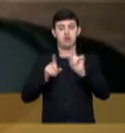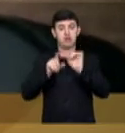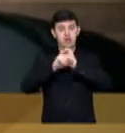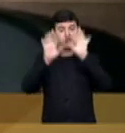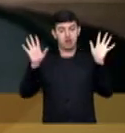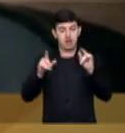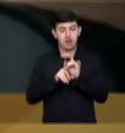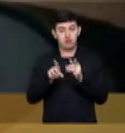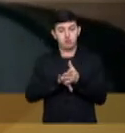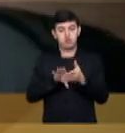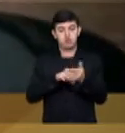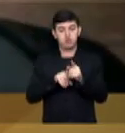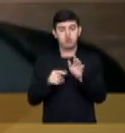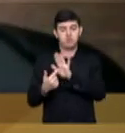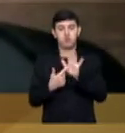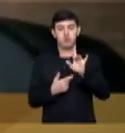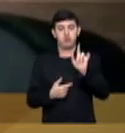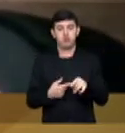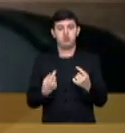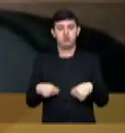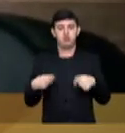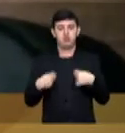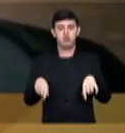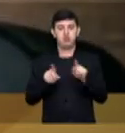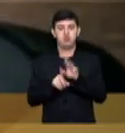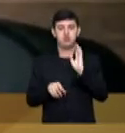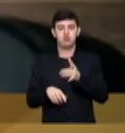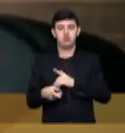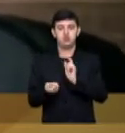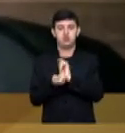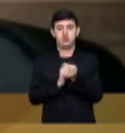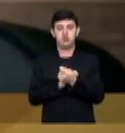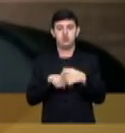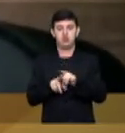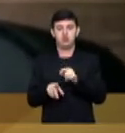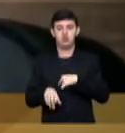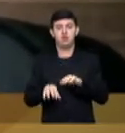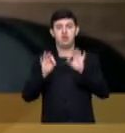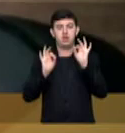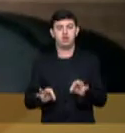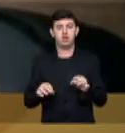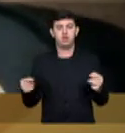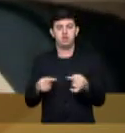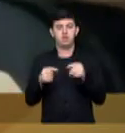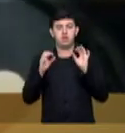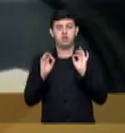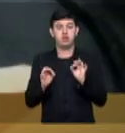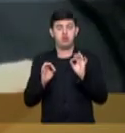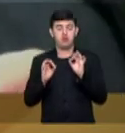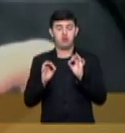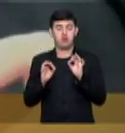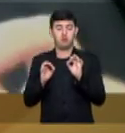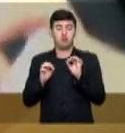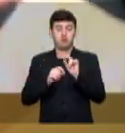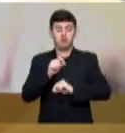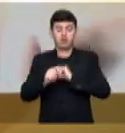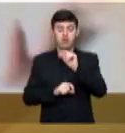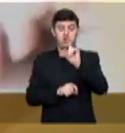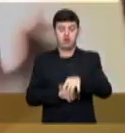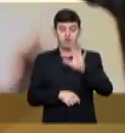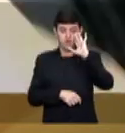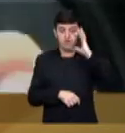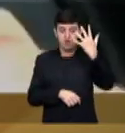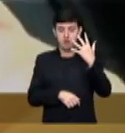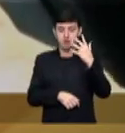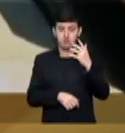indicar, de forma necessária, adequada e razoável, que seus efeitos,